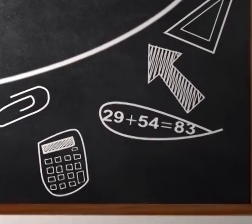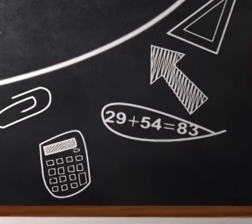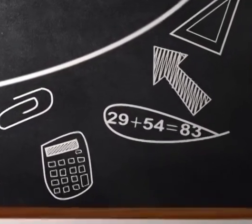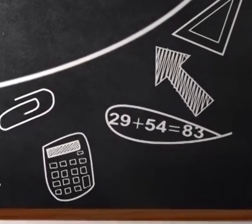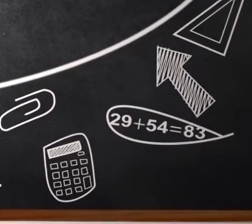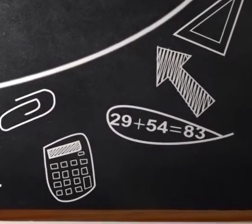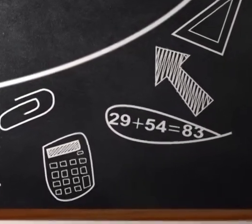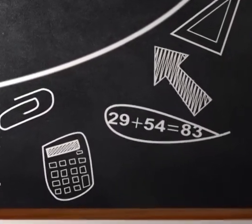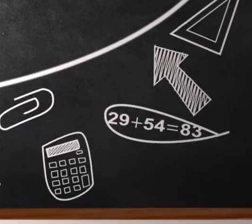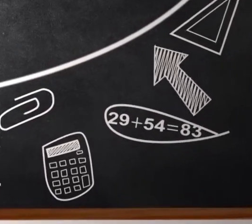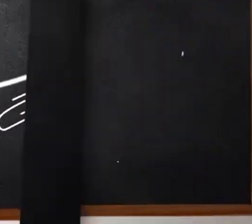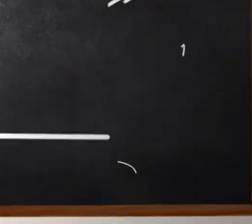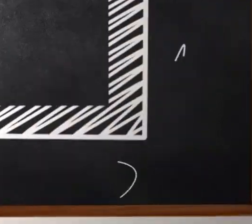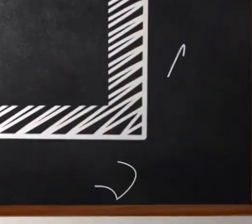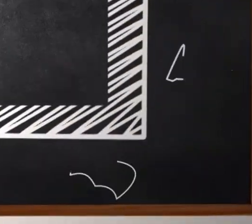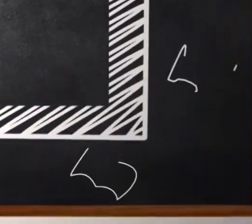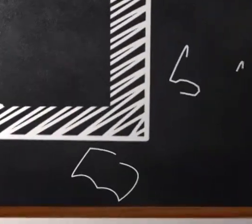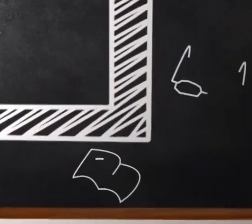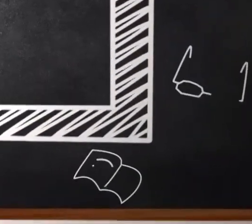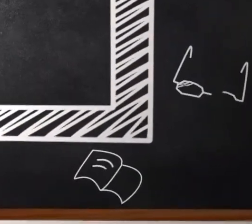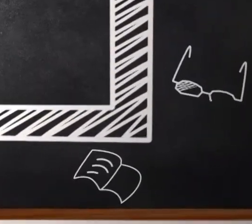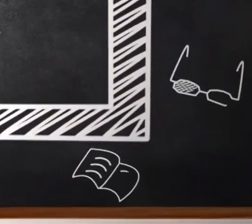E aí